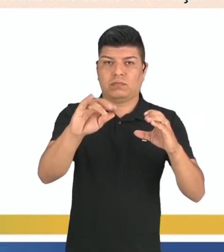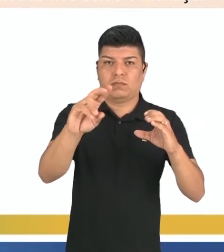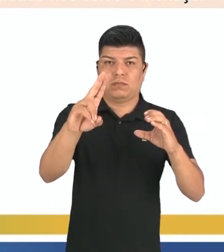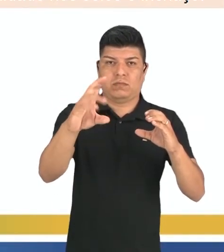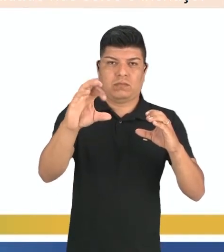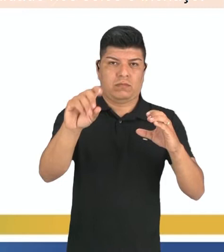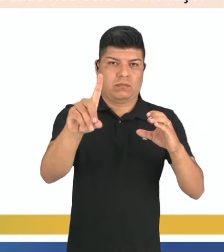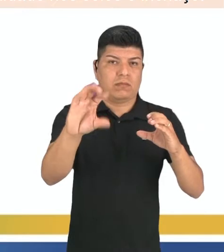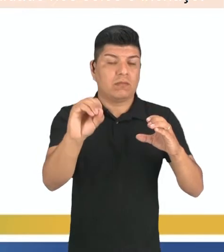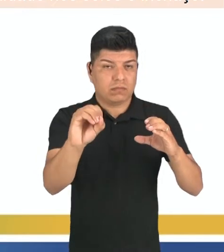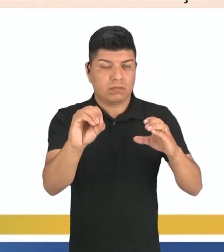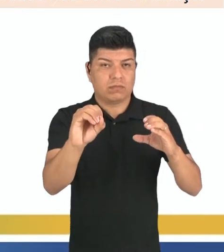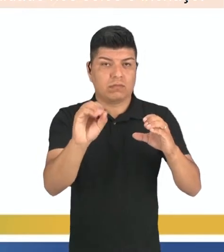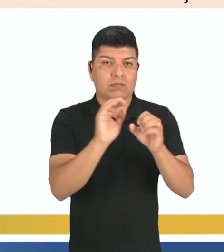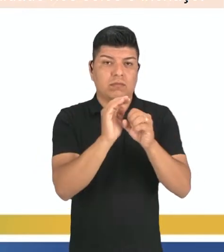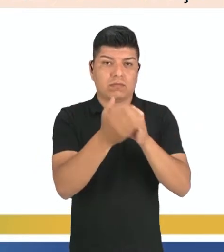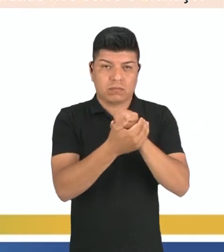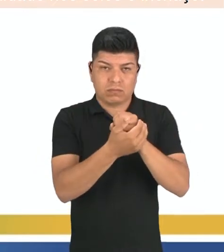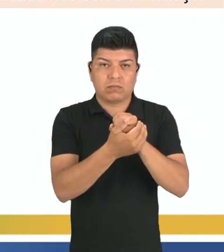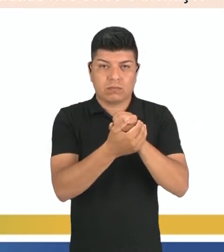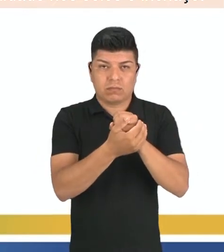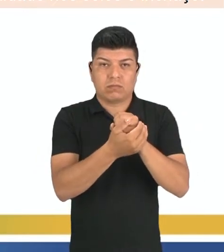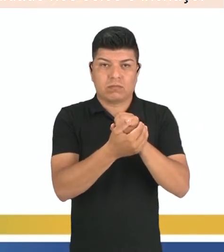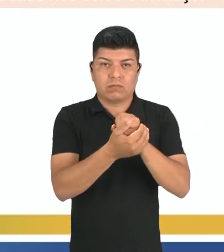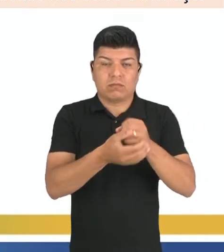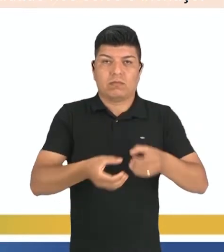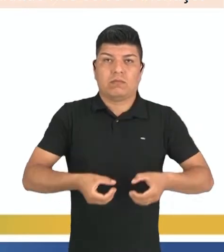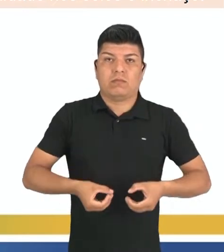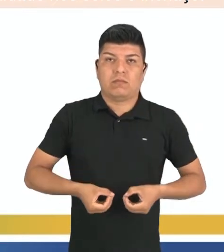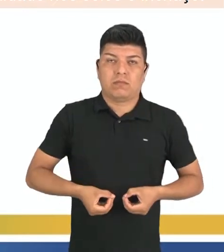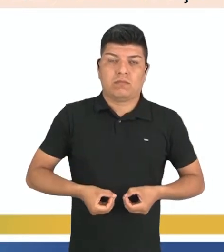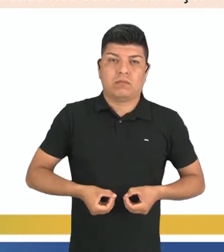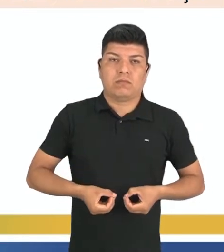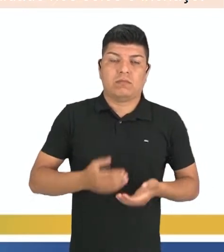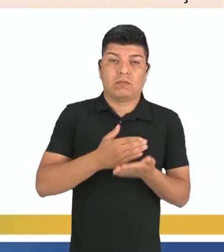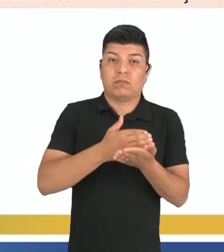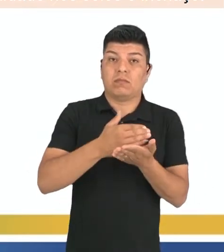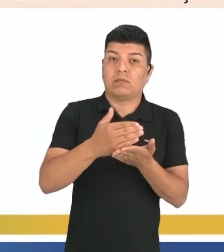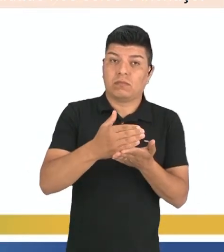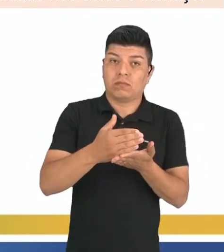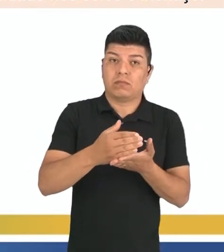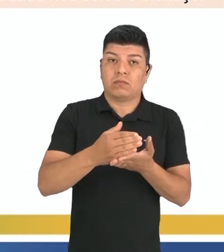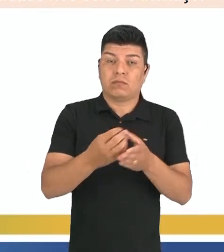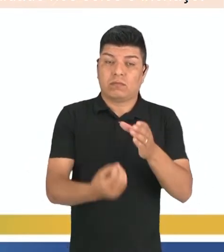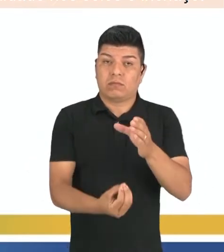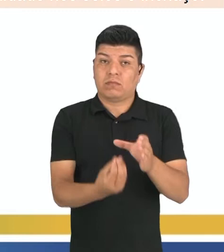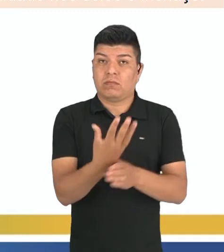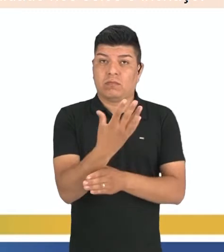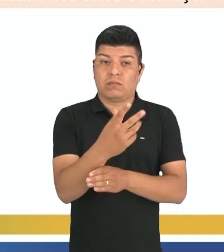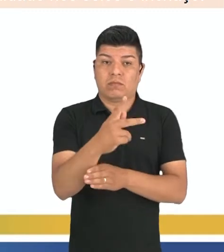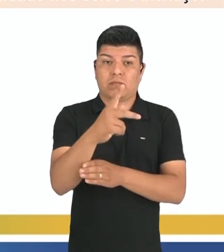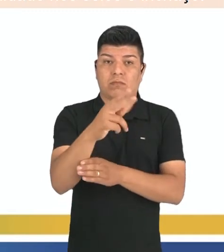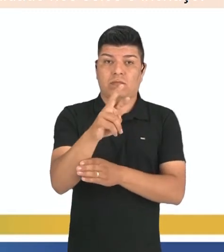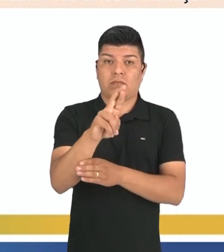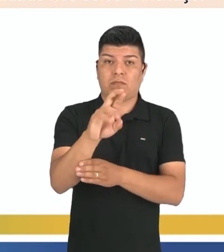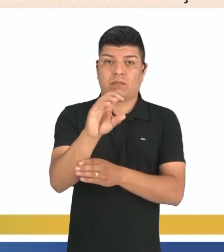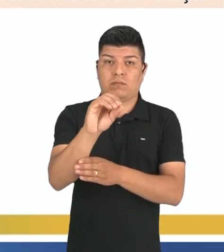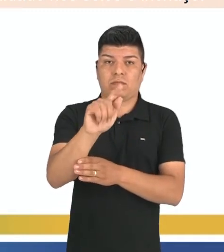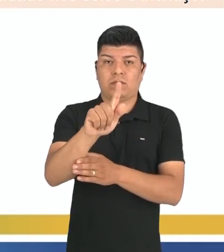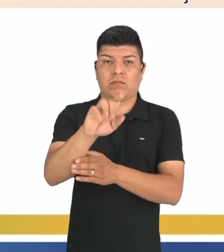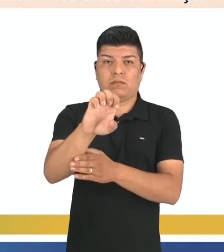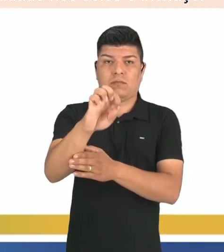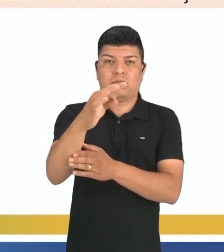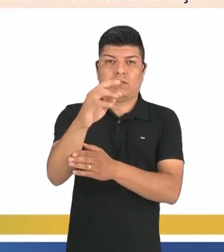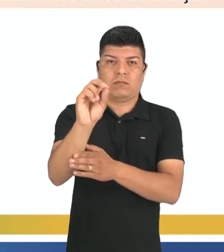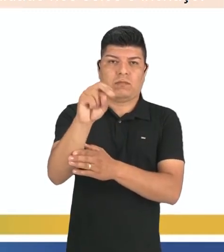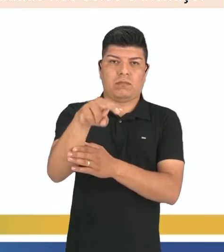que abrigava esse ovócito no ovário e esse folículo ele passa a produzir progesterona. Nós chamamos